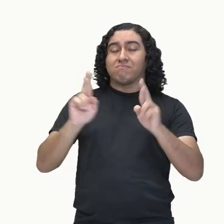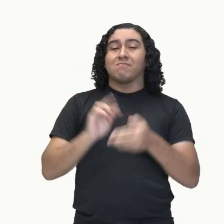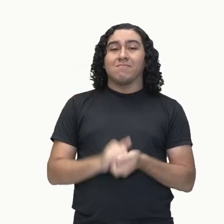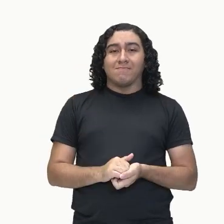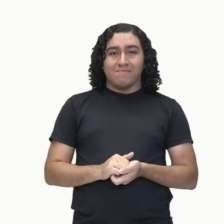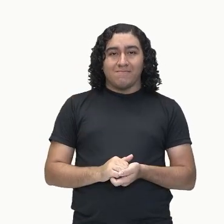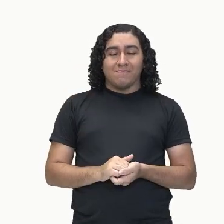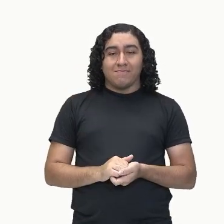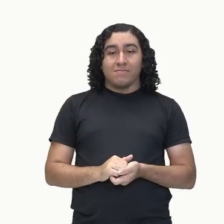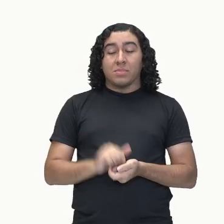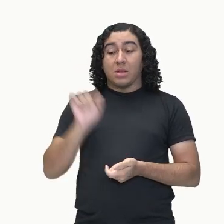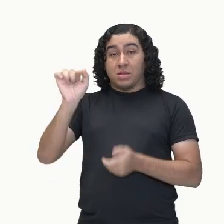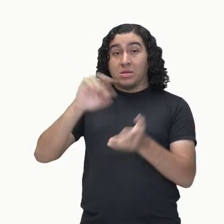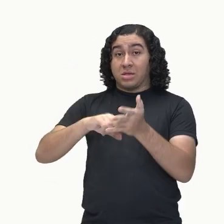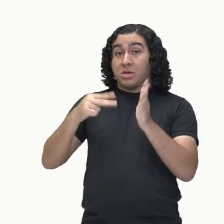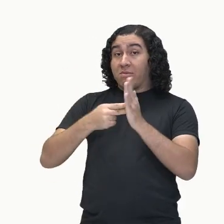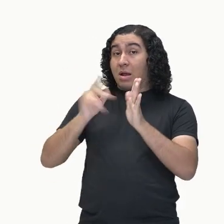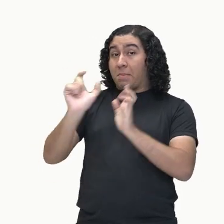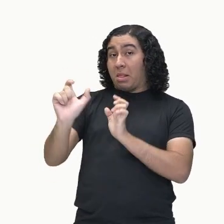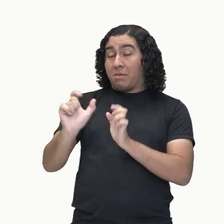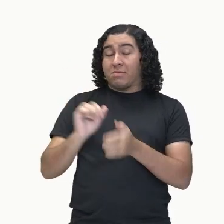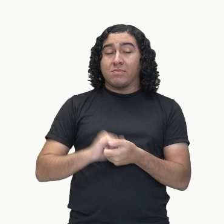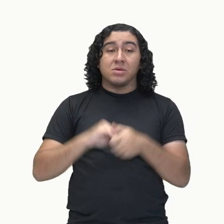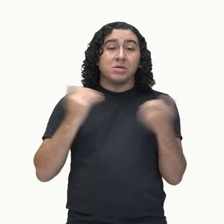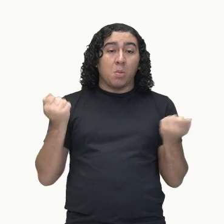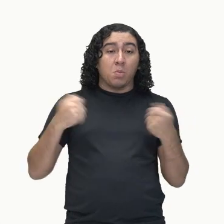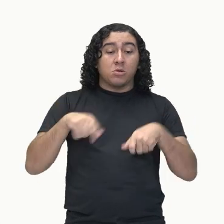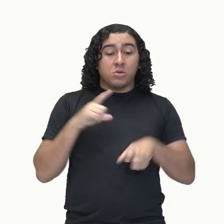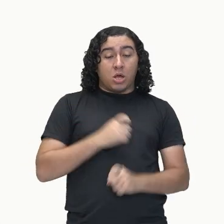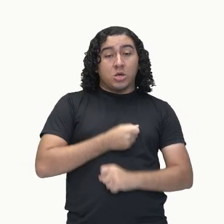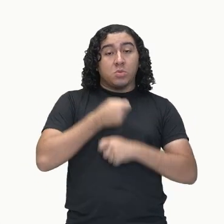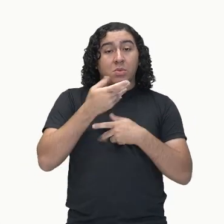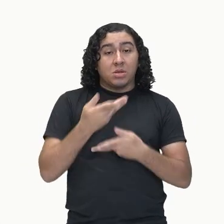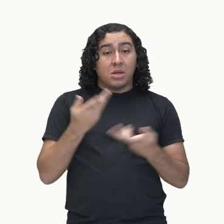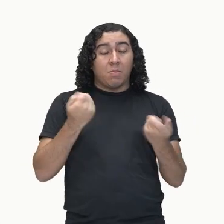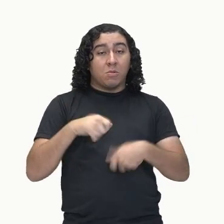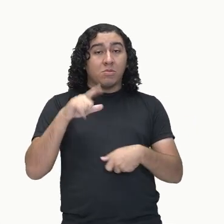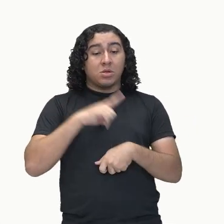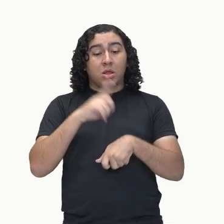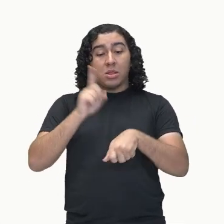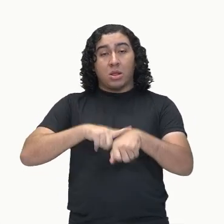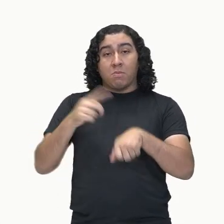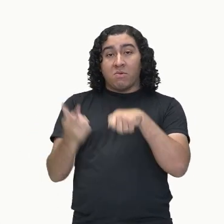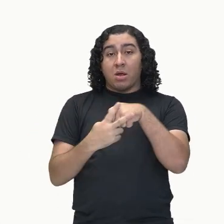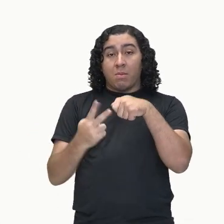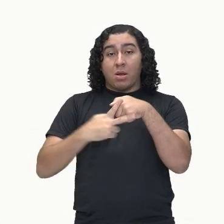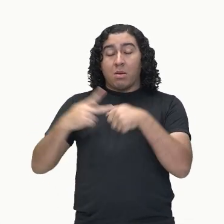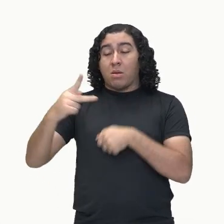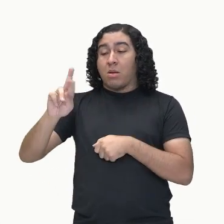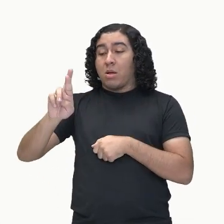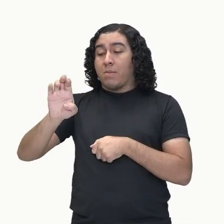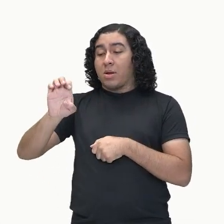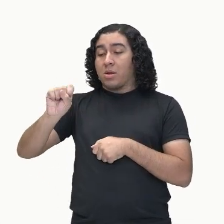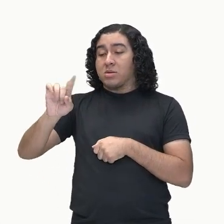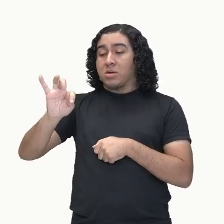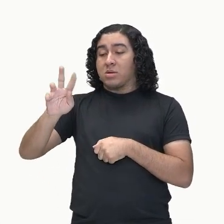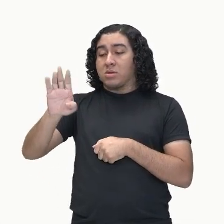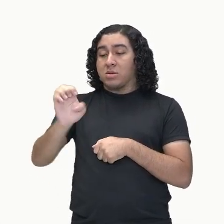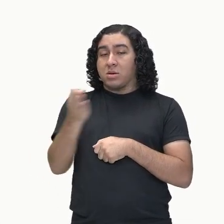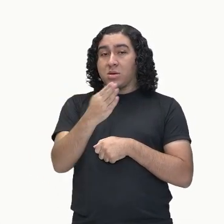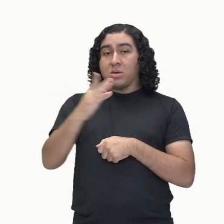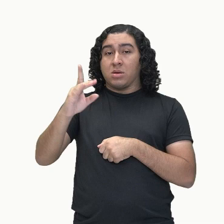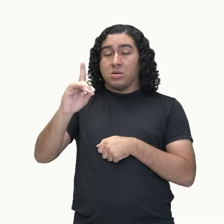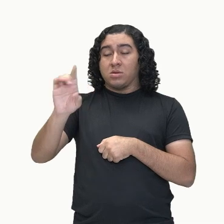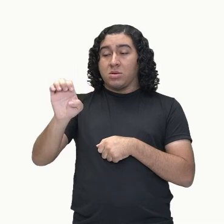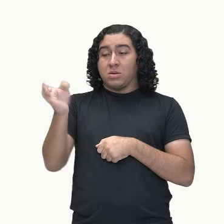então para expressar presente de subjuntivo para expressar Dudas